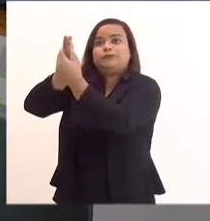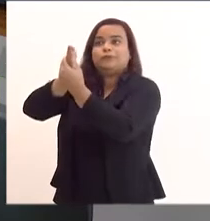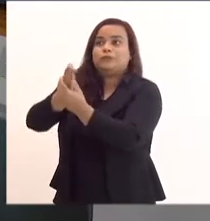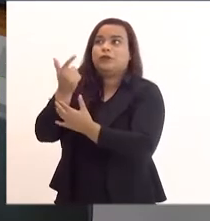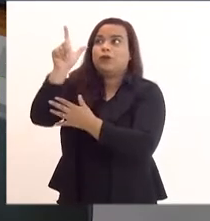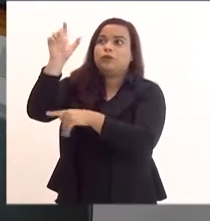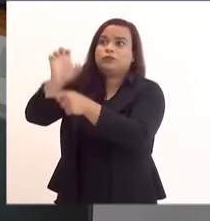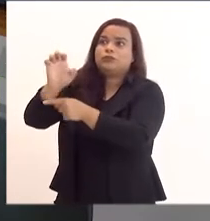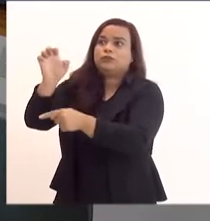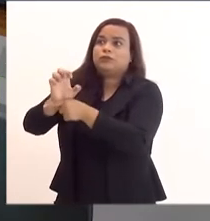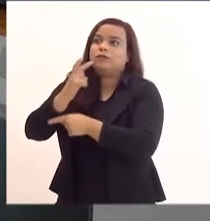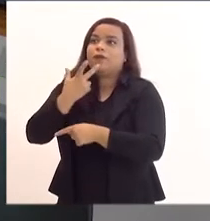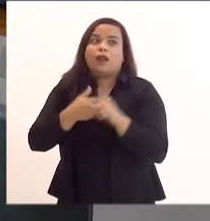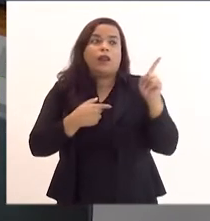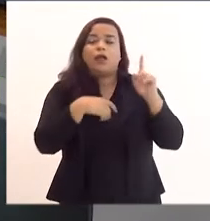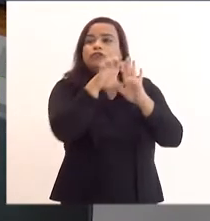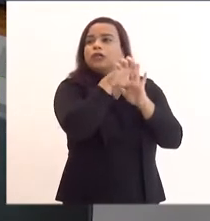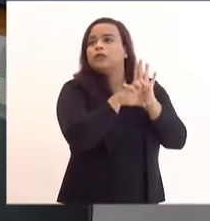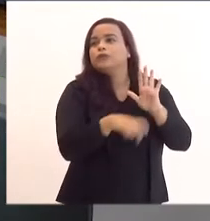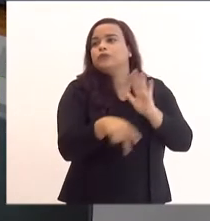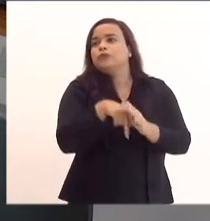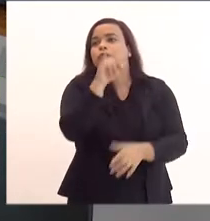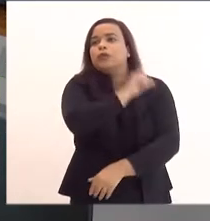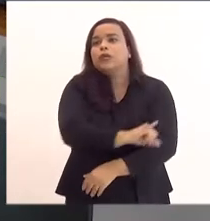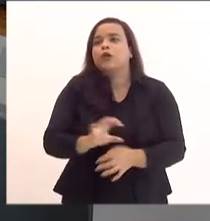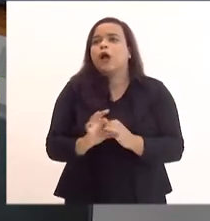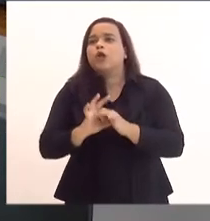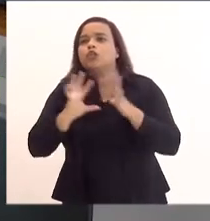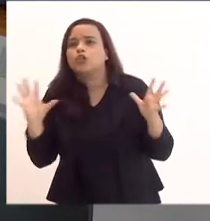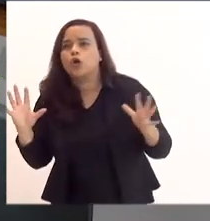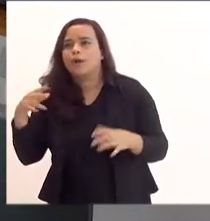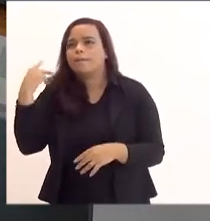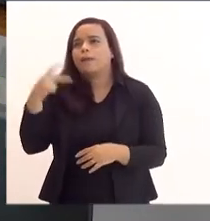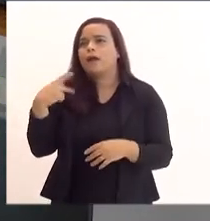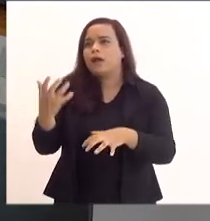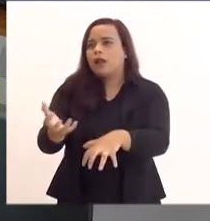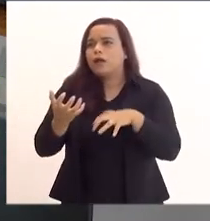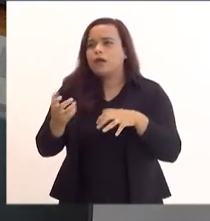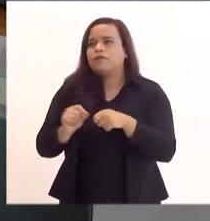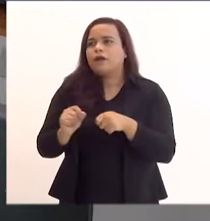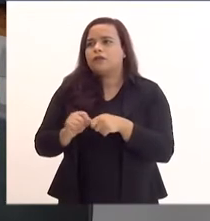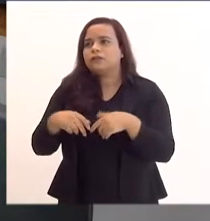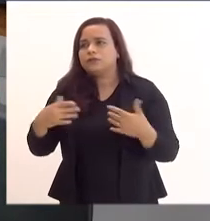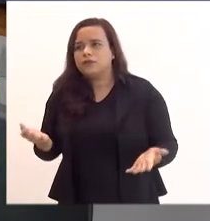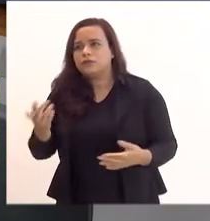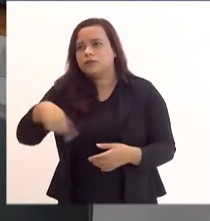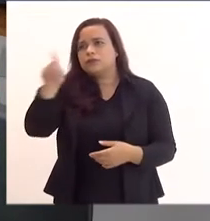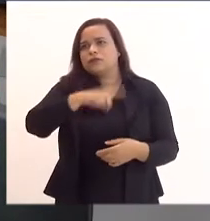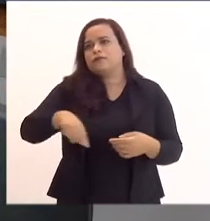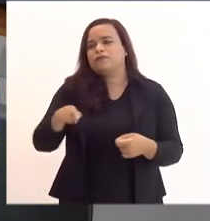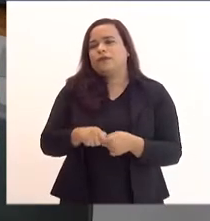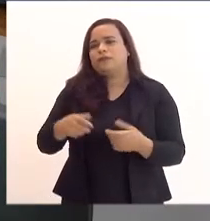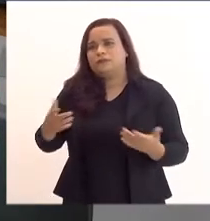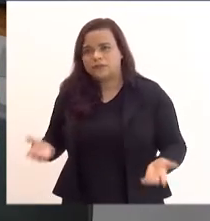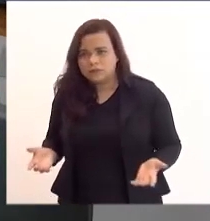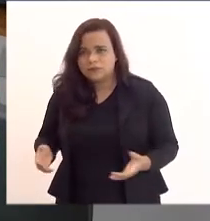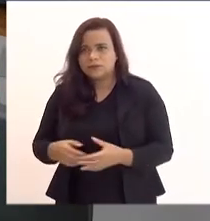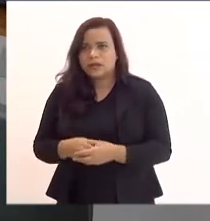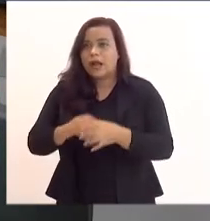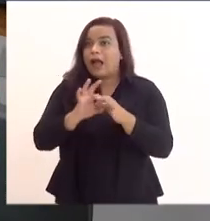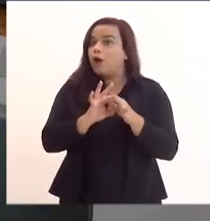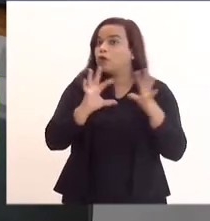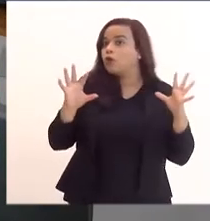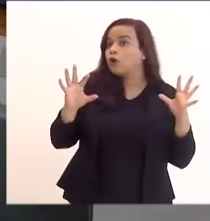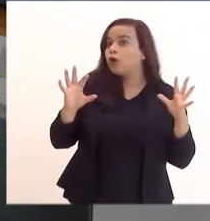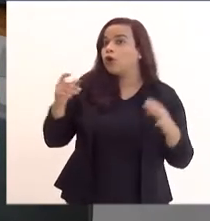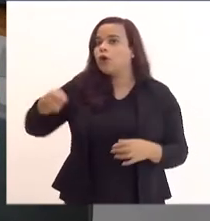o Estado do Rio de Janeiro está autorizado pelo parlamento a fazer. Esse é o então problema. Então faça. Mas não está obrigado. Vai ser uma chuva. Projetos autorizativos a